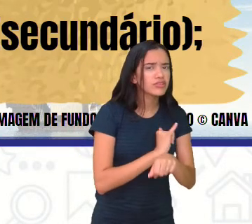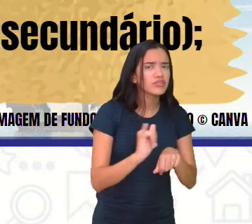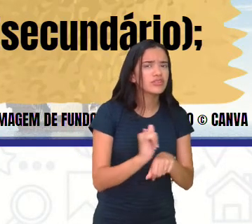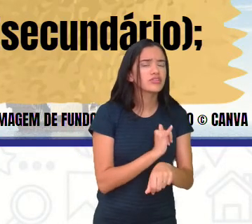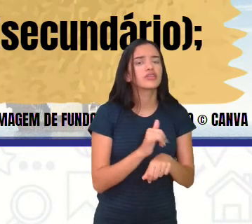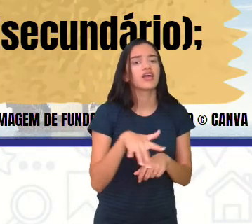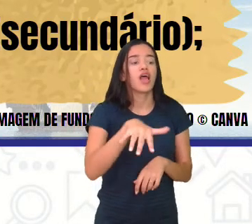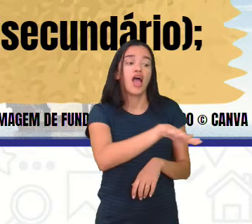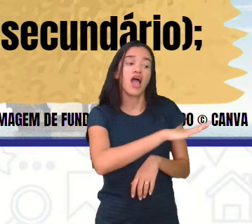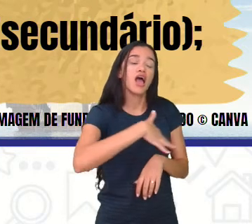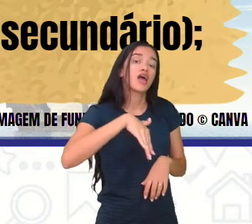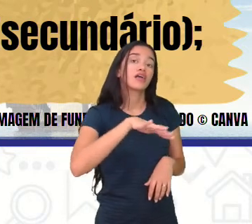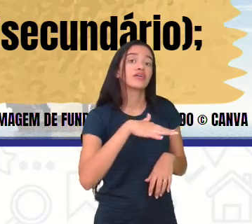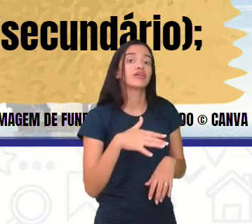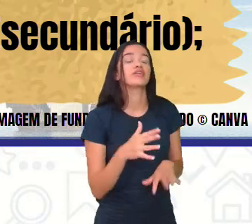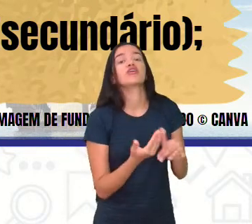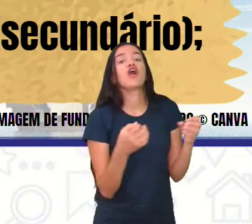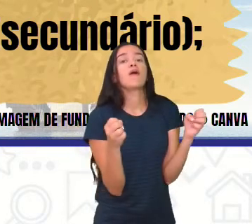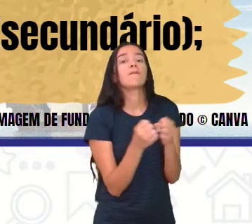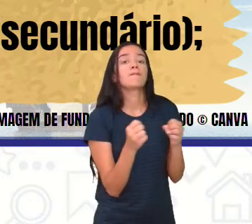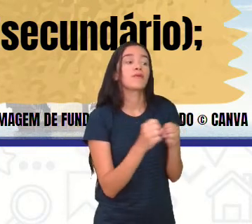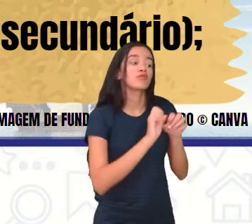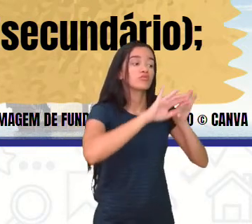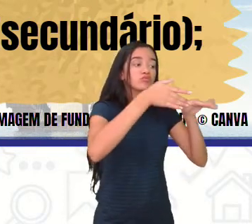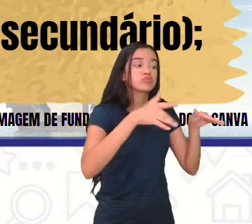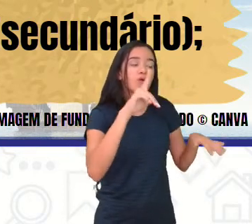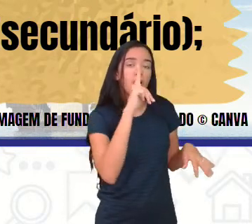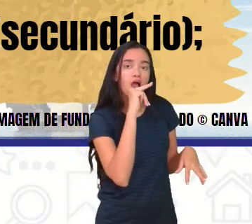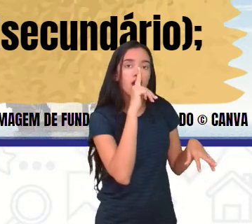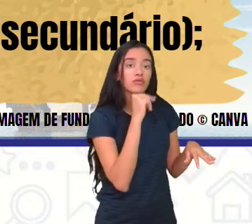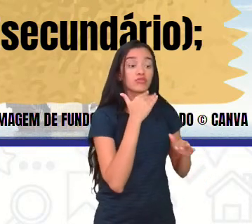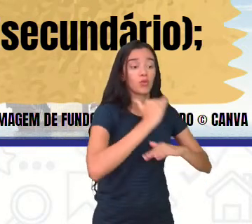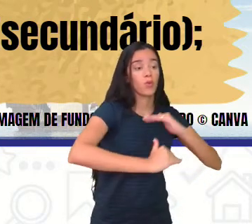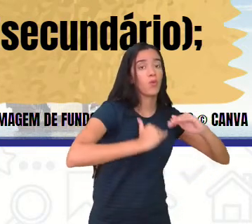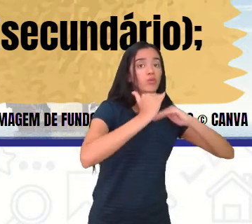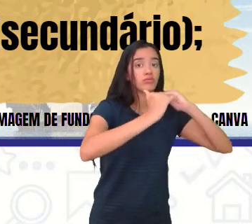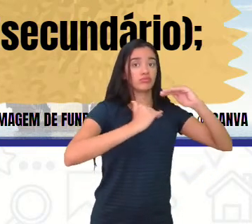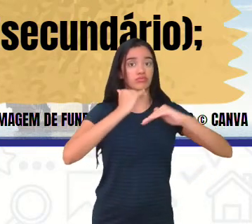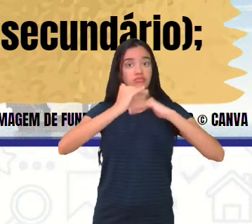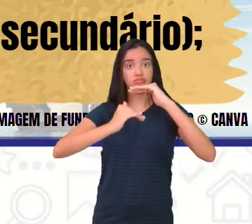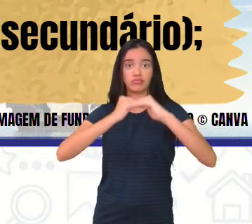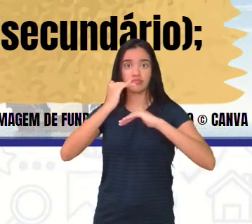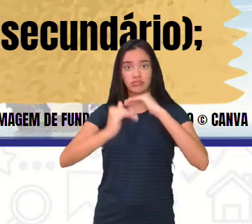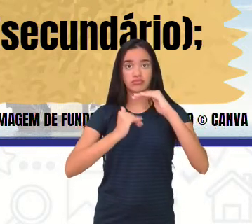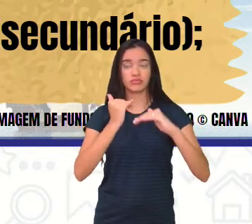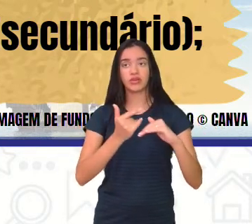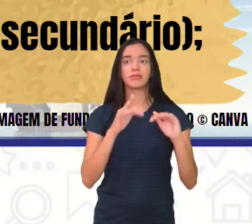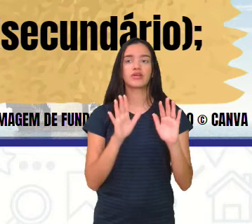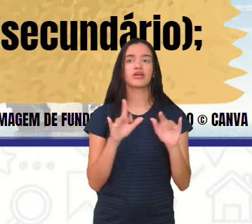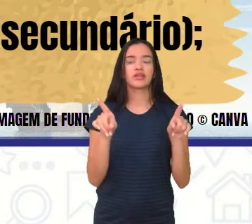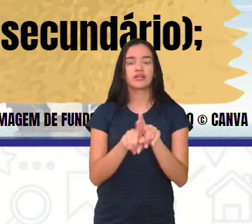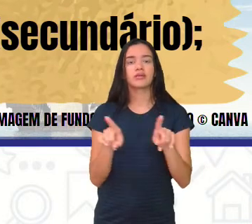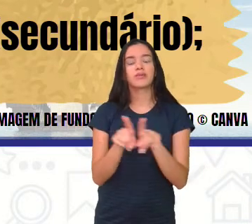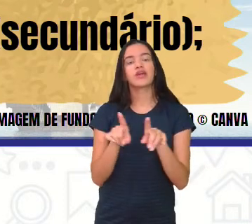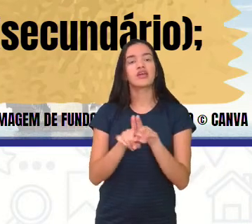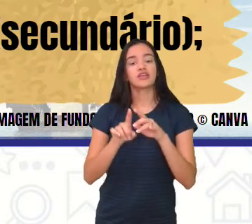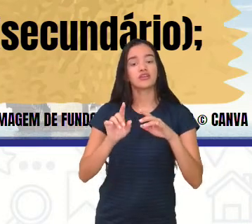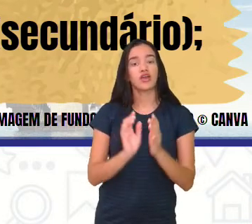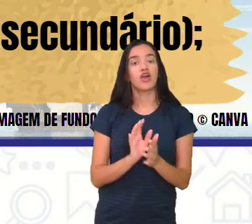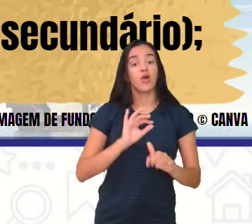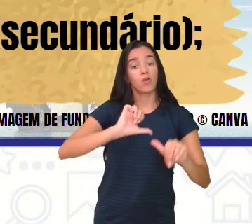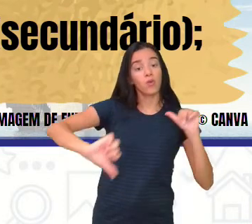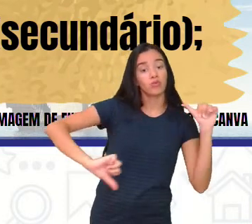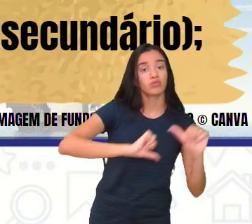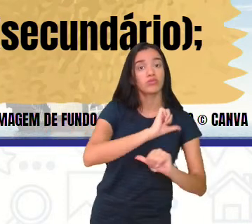às margens do Oceano Atlântico. Então, com o desenvolvimento da chamada Escola de Sagres, né, que foi uma escola